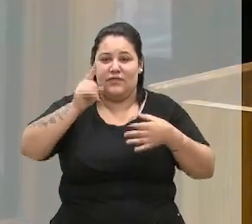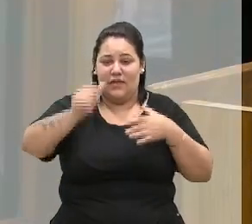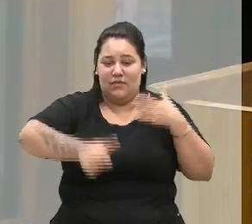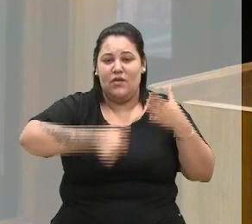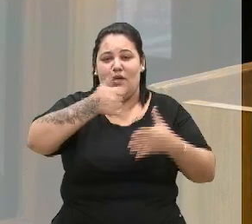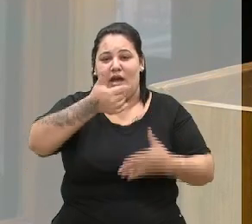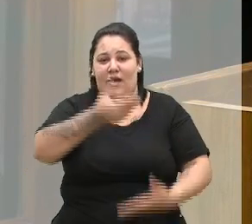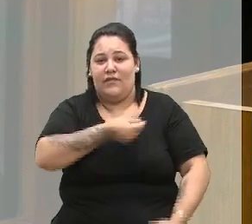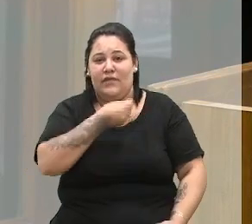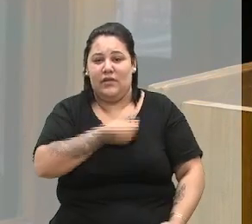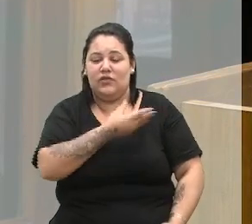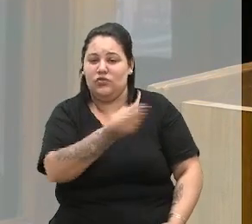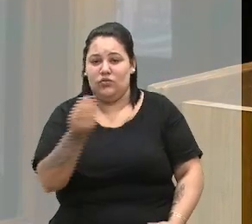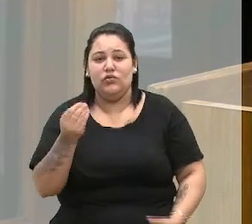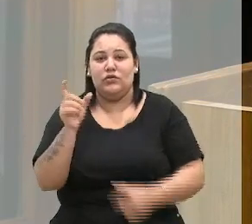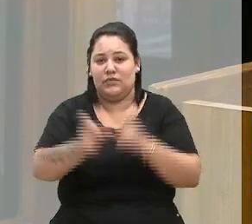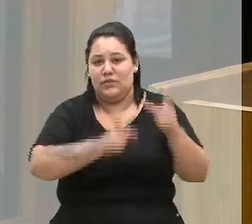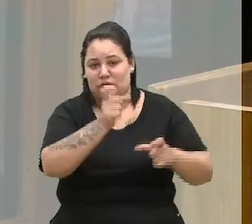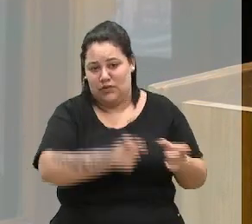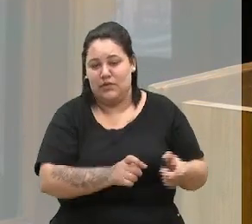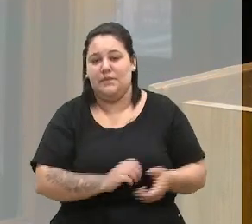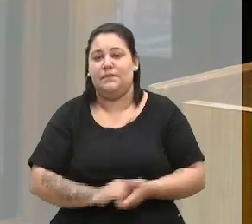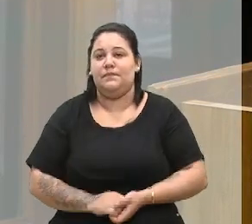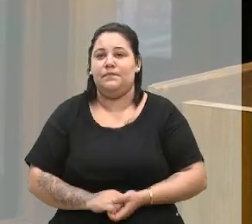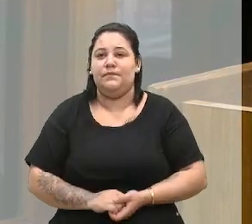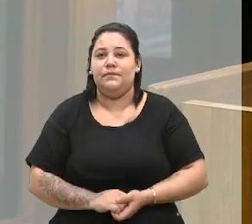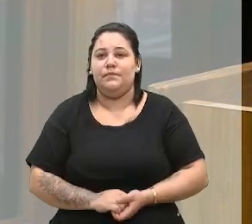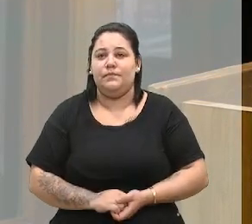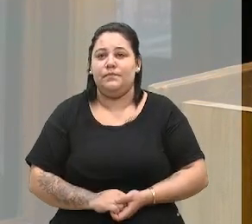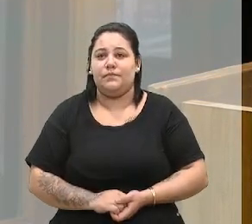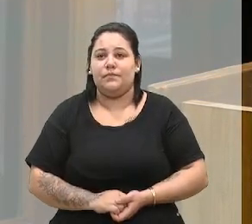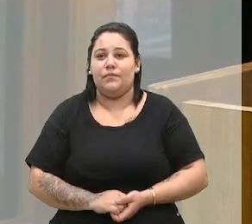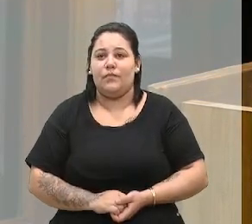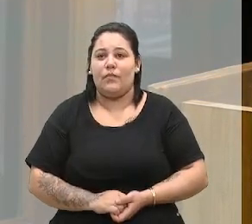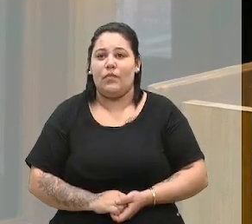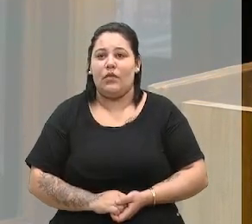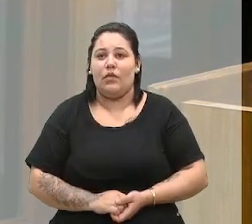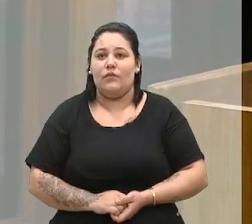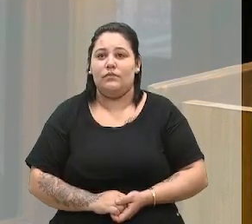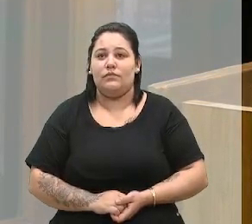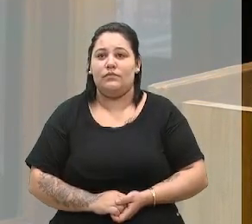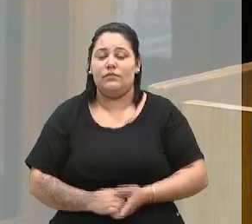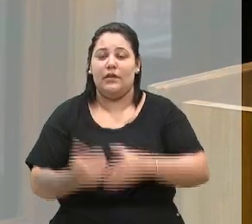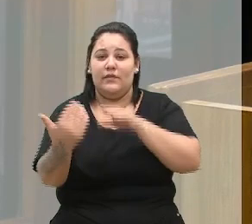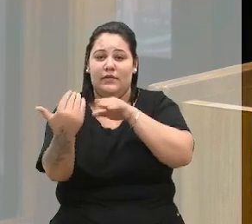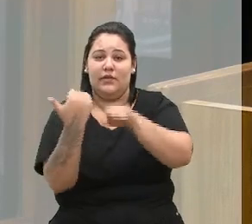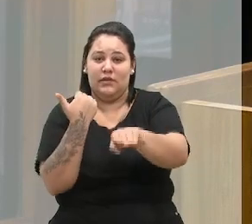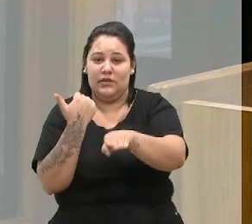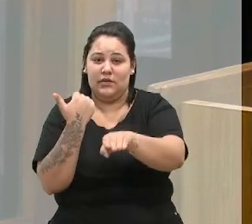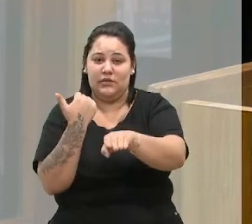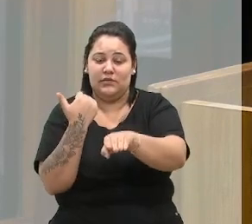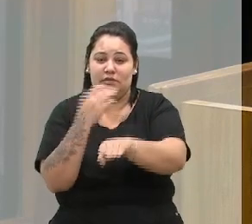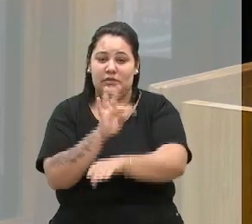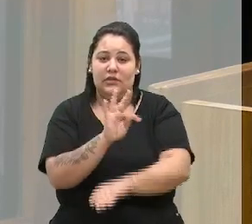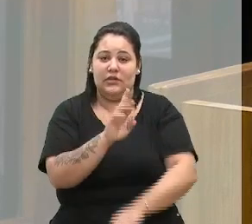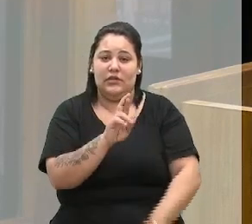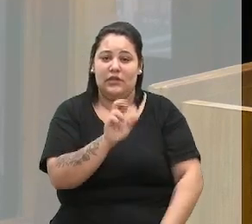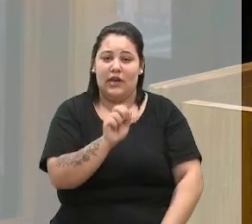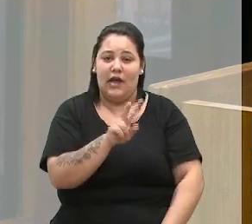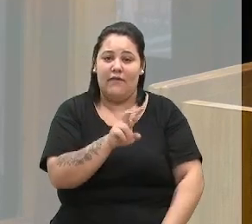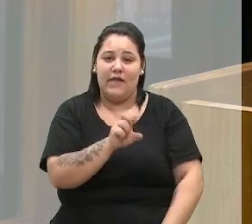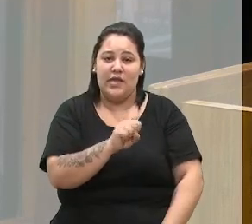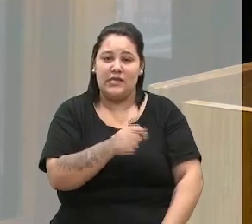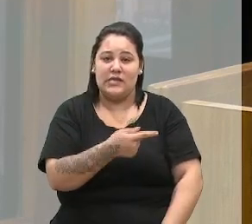vida de muitas pessoas. A Avenida Travessão Leopoldina é